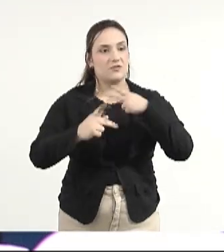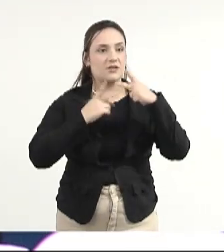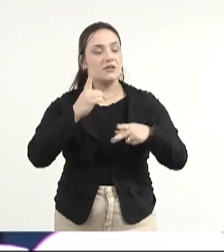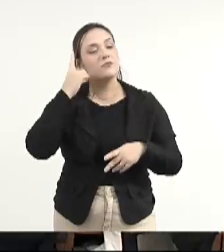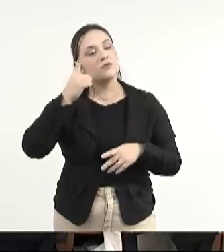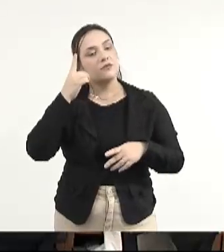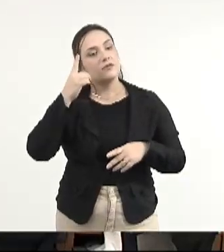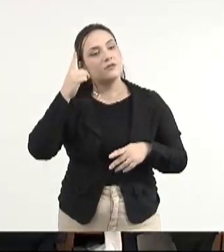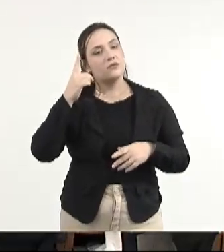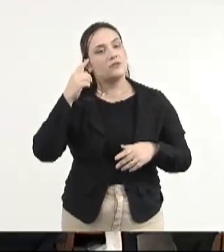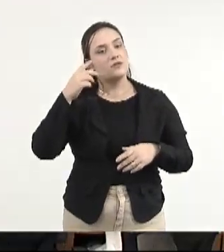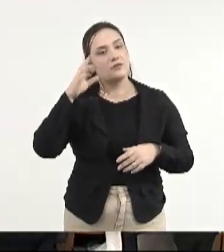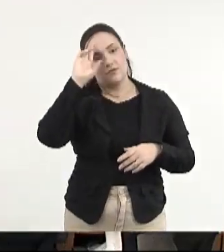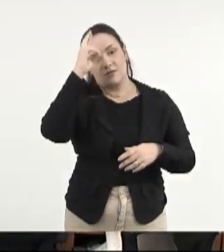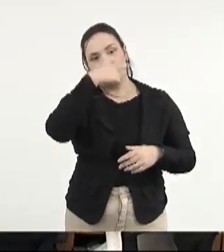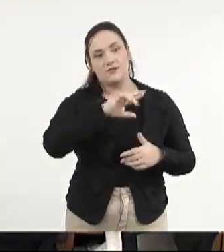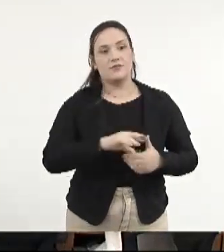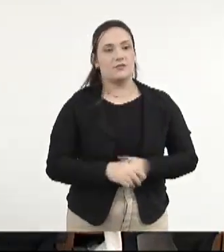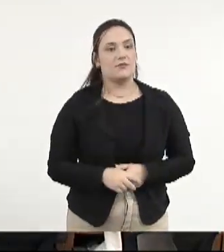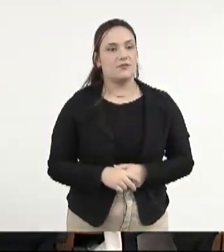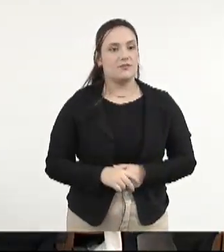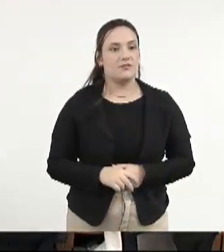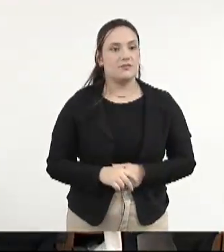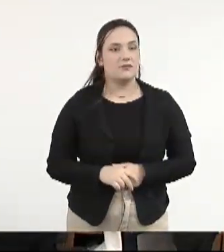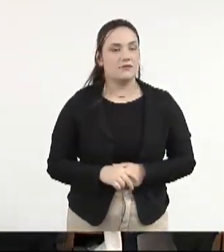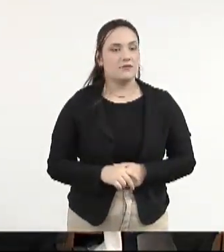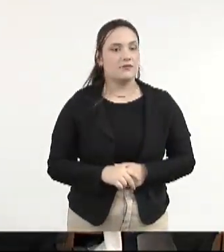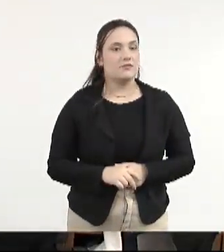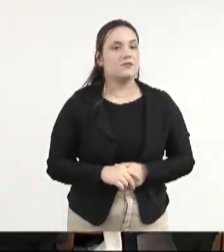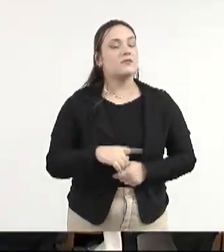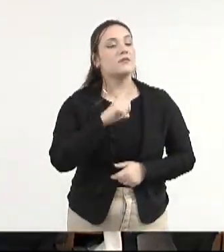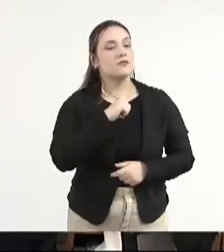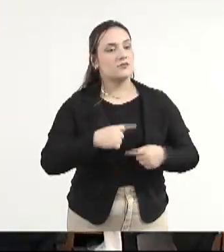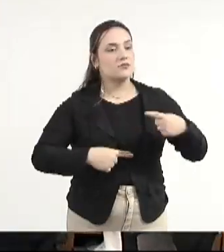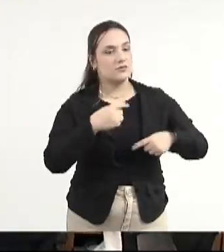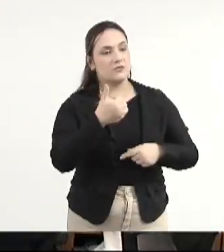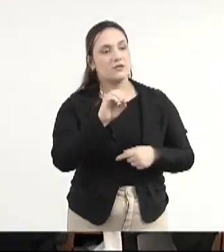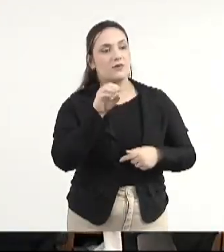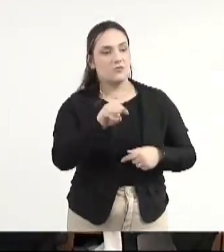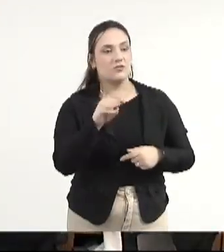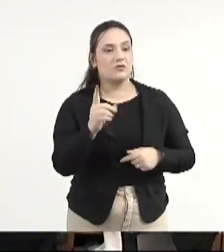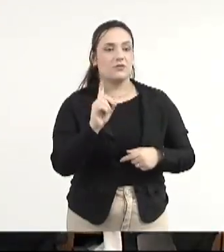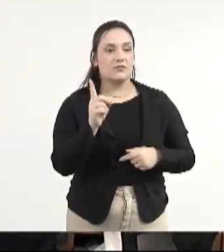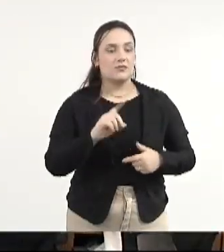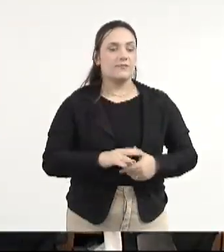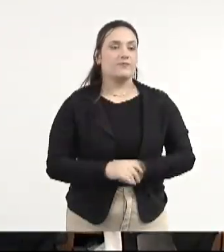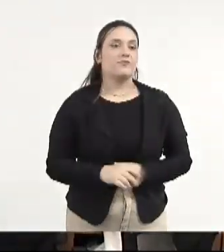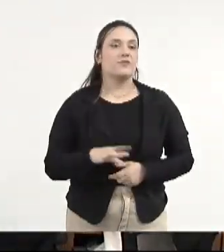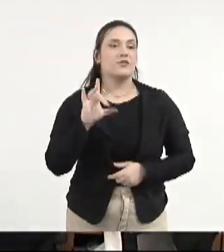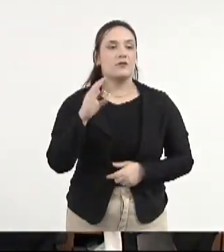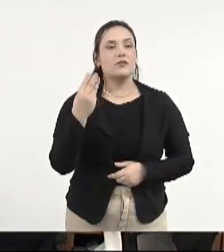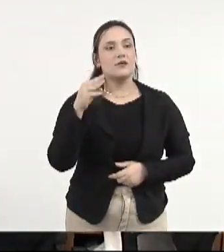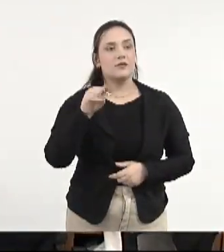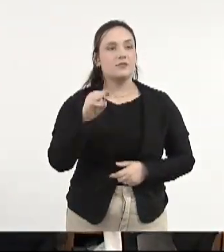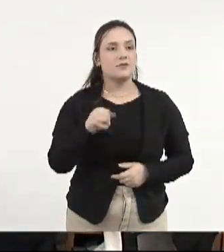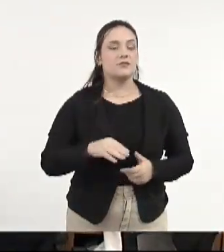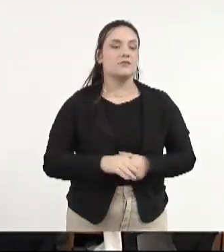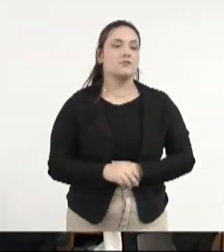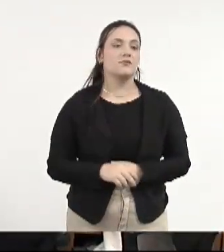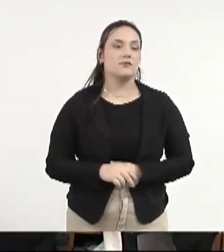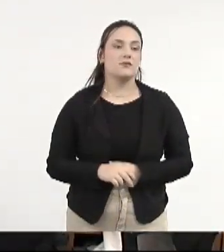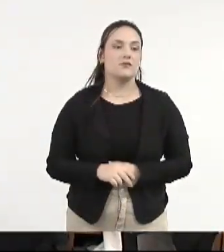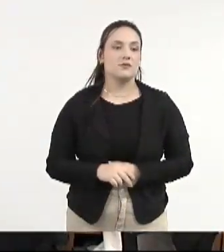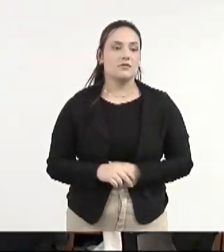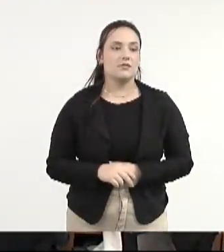Rinaldo. Tem quantos minutos, senhor presidente? Para discussão, 10 minutos. Não vou, né? Talvez só 3, senhor presidente. 3 minutos. É.